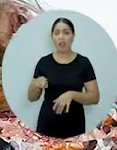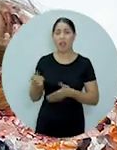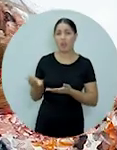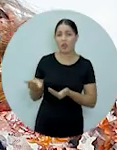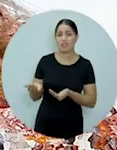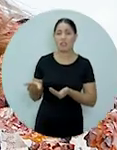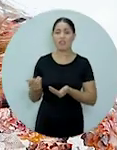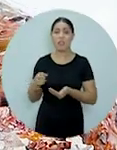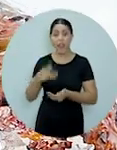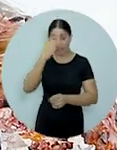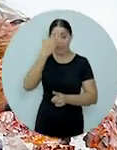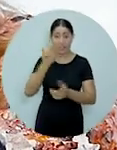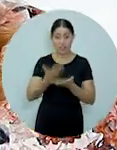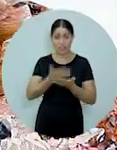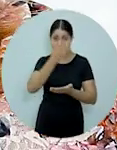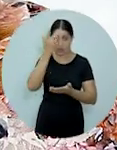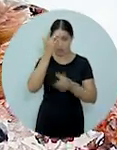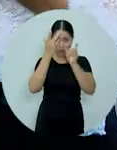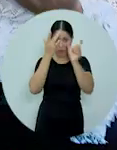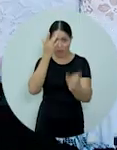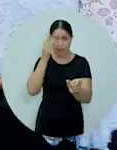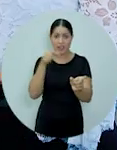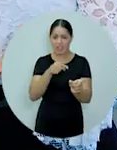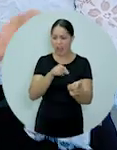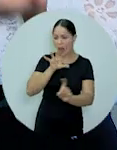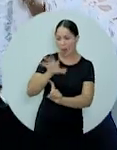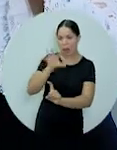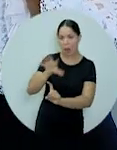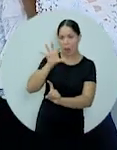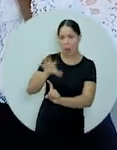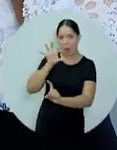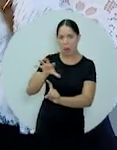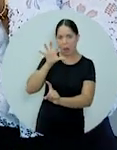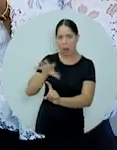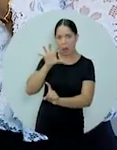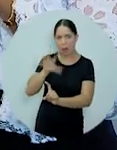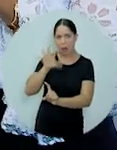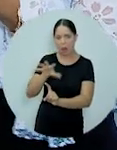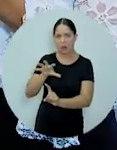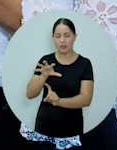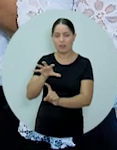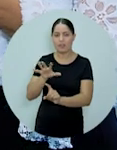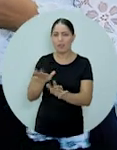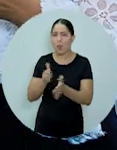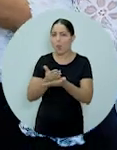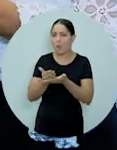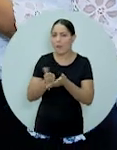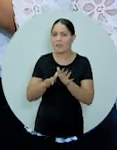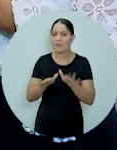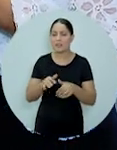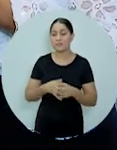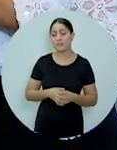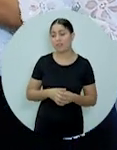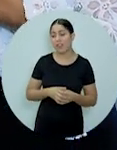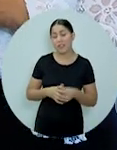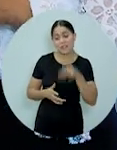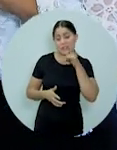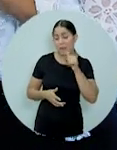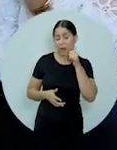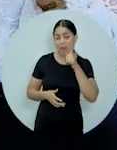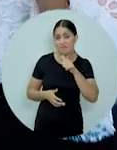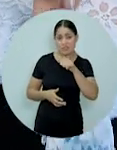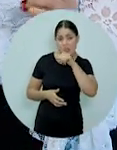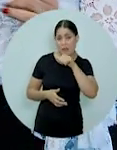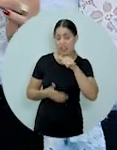falando e essa criança, esse adolescente, que acredita nessa fala e começa a interiorizar. Então, pode começar de uma forma sutil, sua